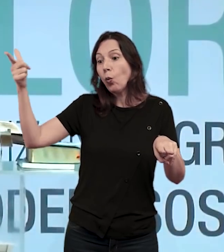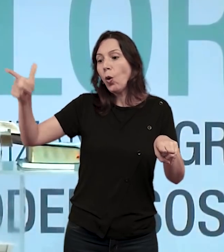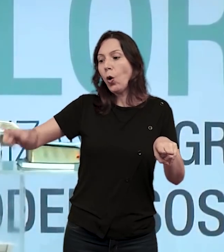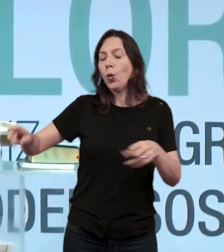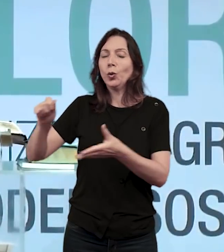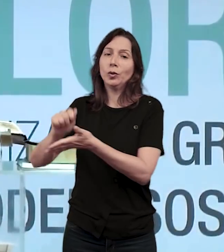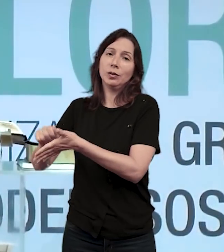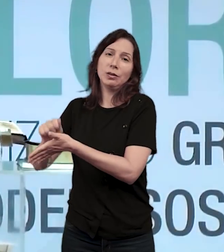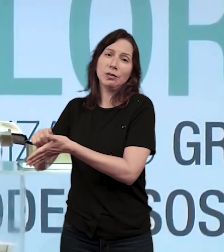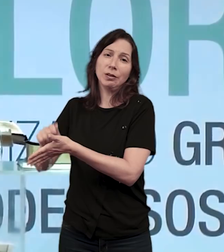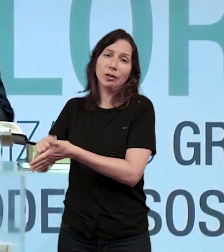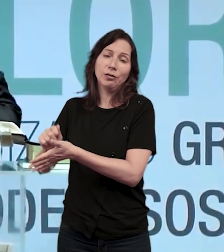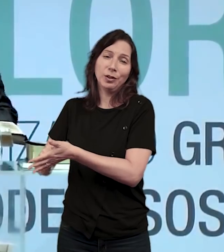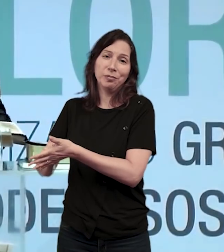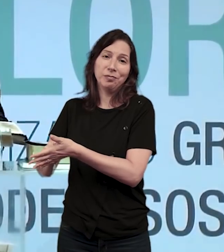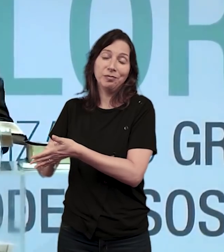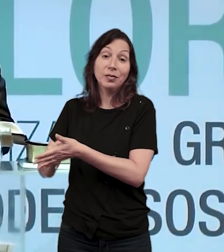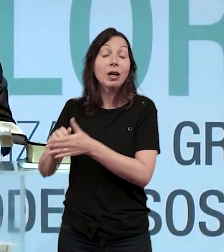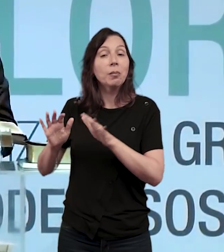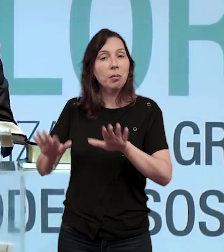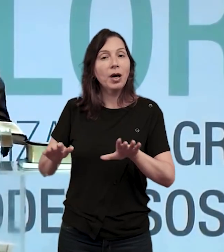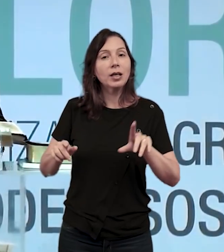Um homem que influenciou a história,